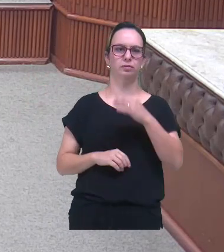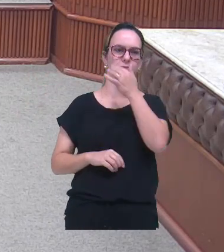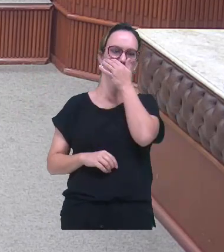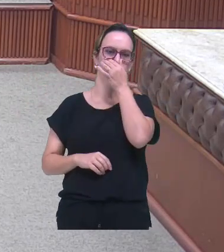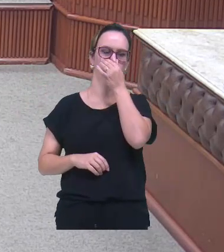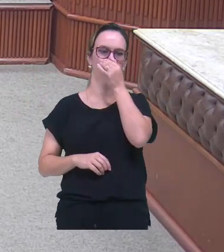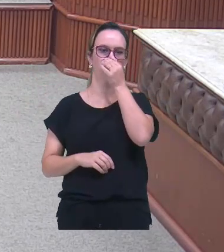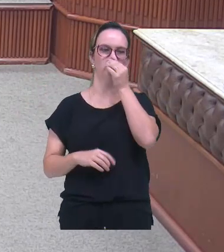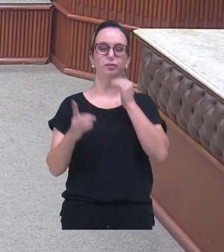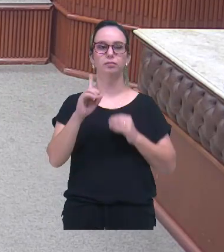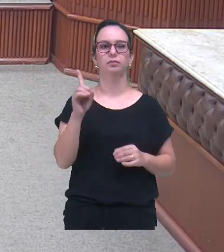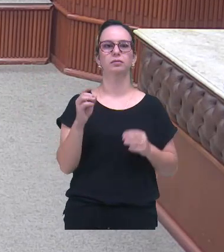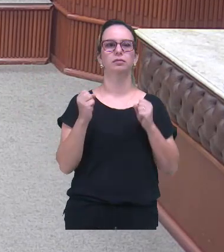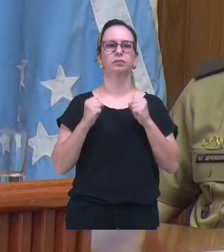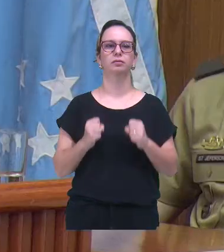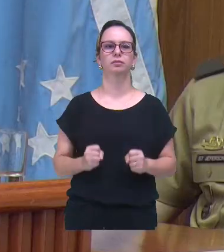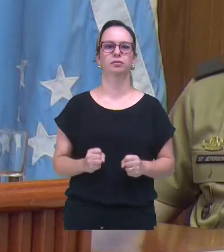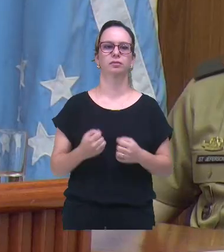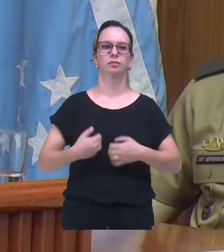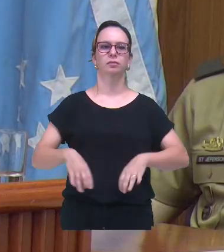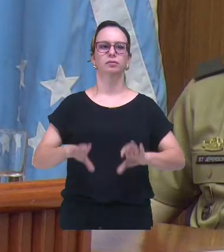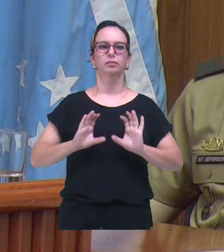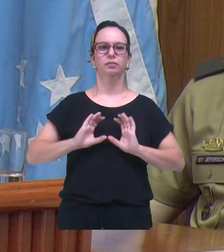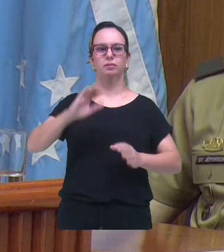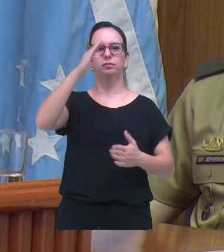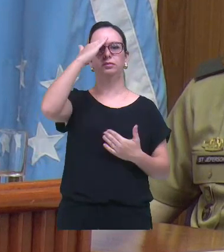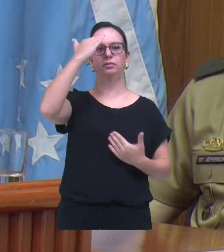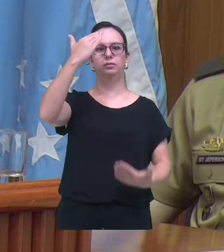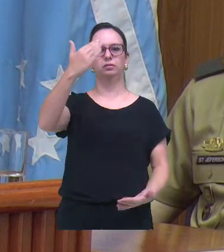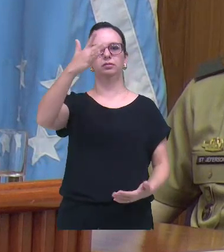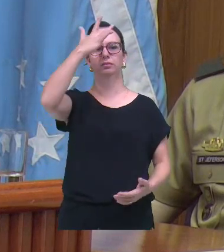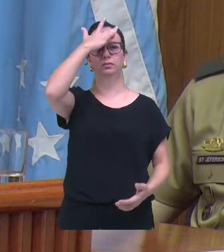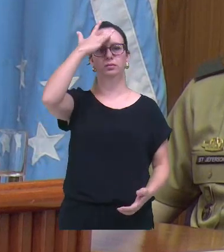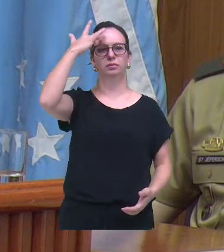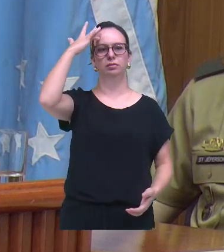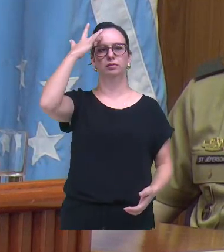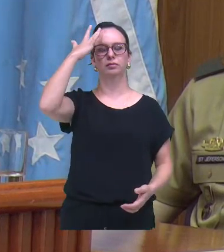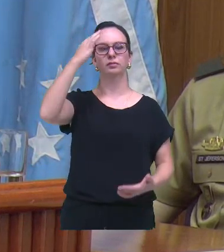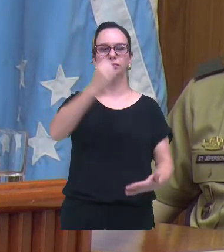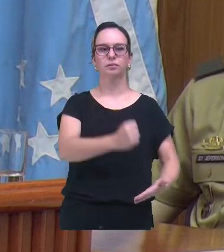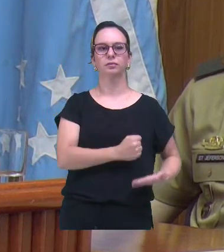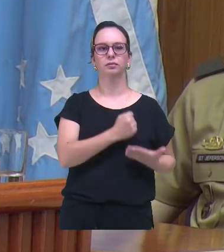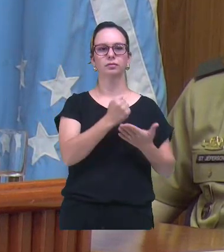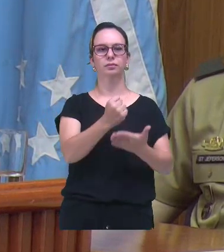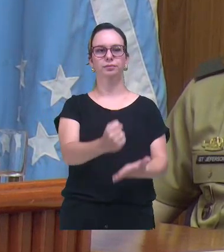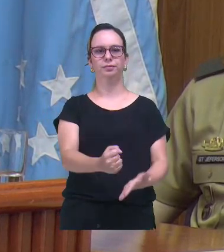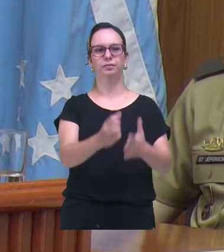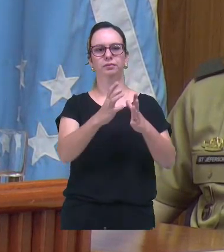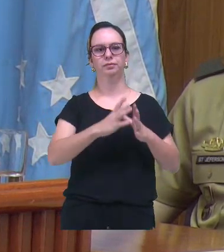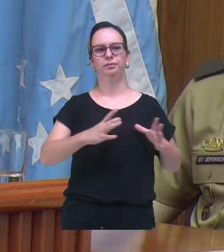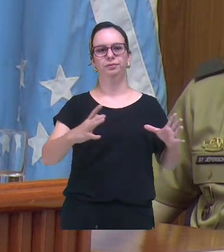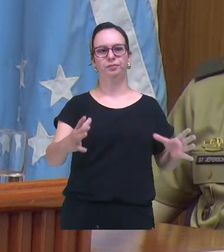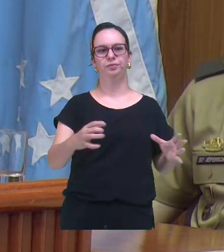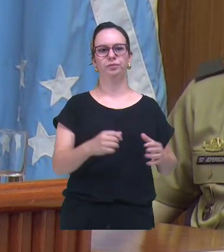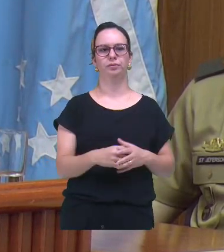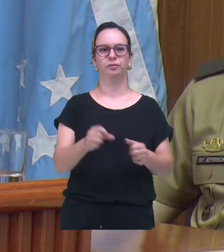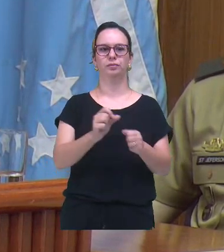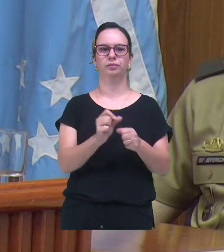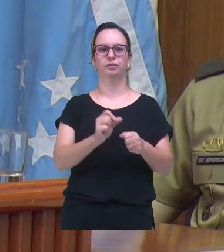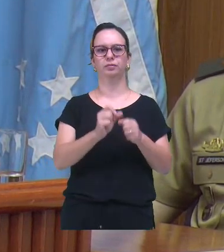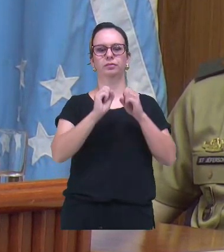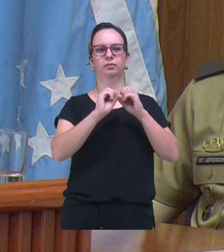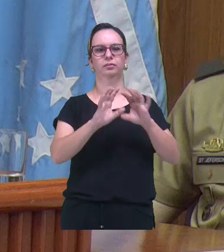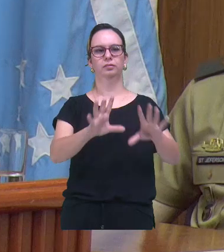Não posso deixar de agradecer as pessoas que colaboraram imensamente com a criação